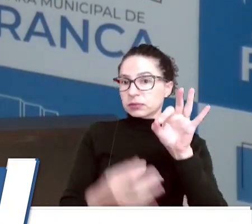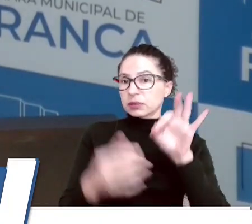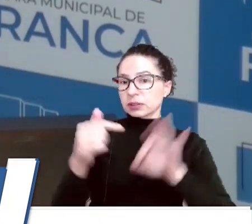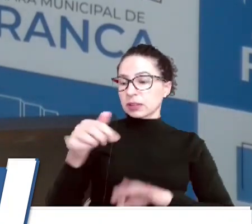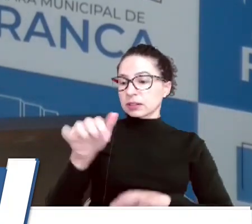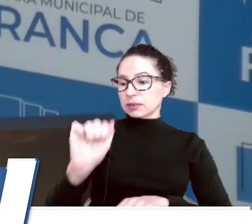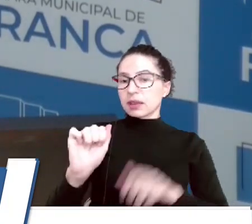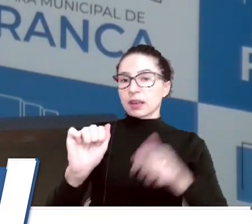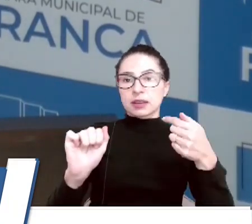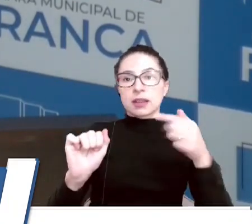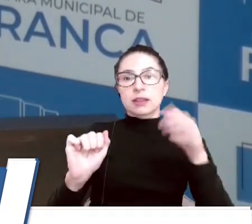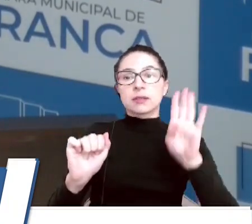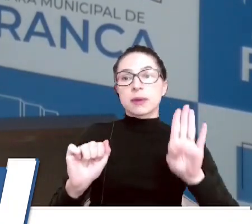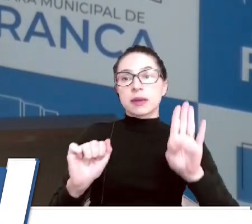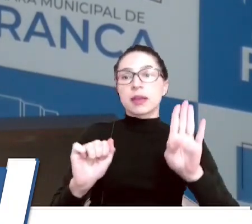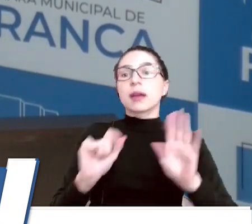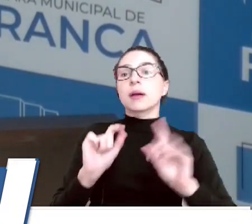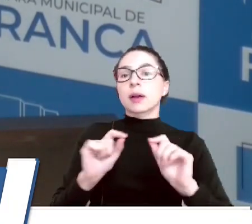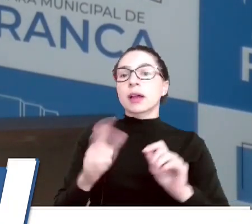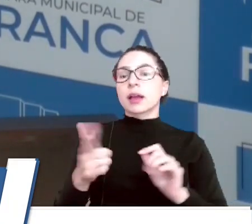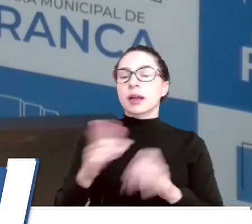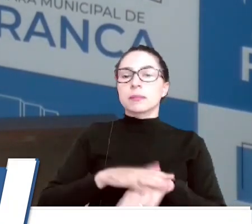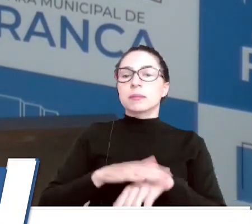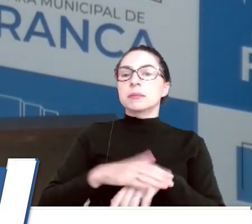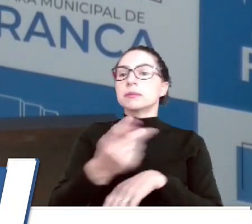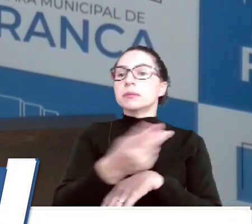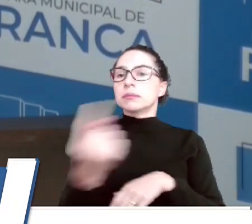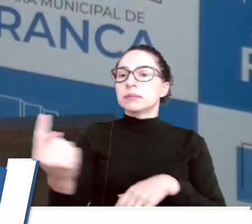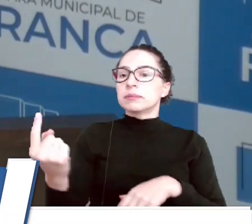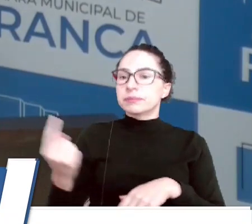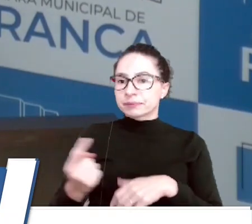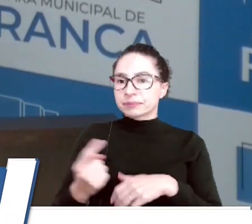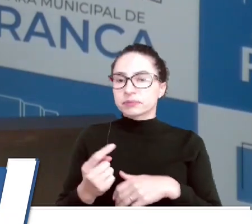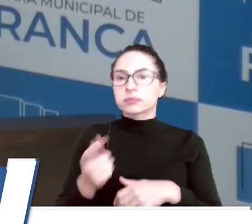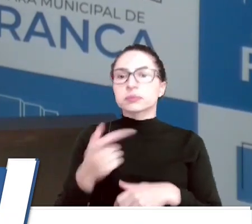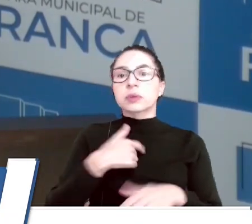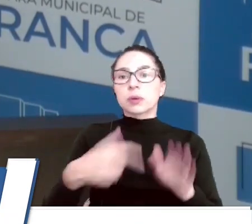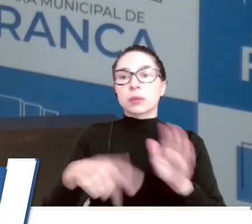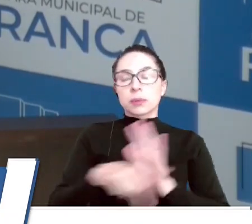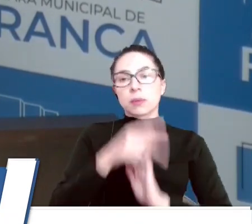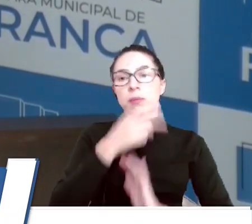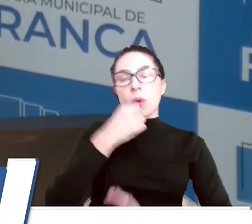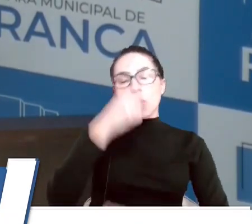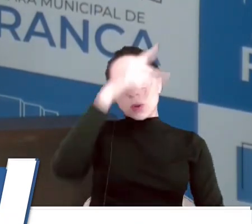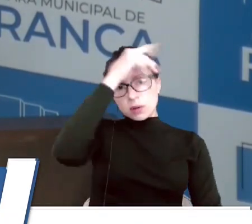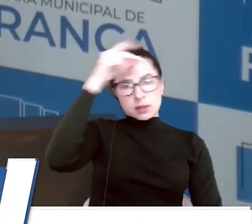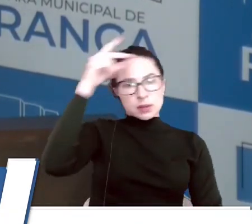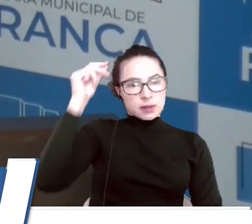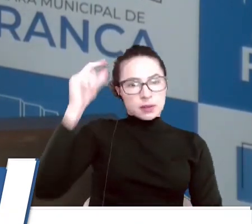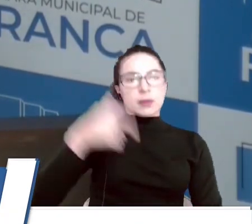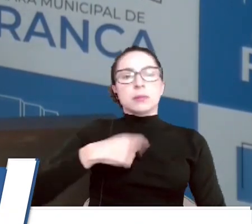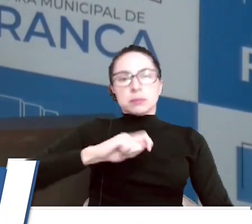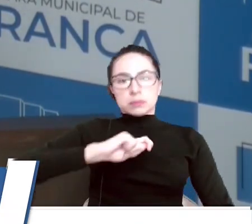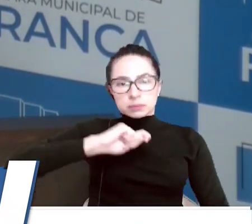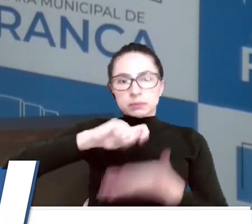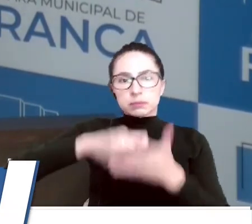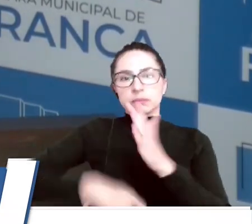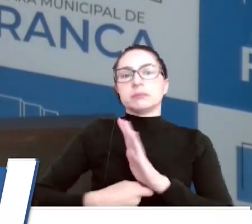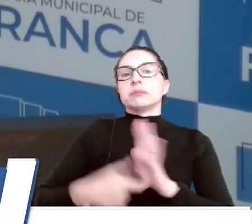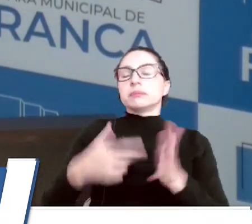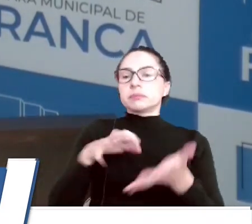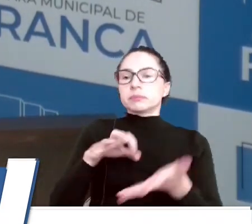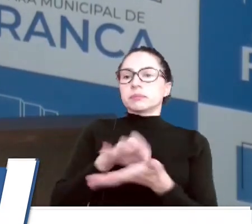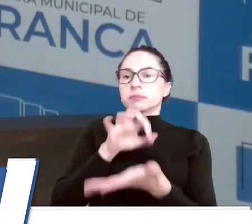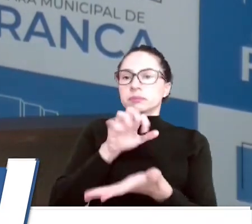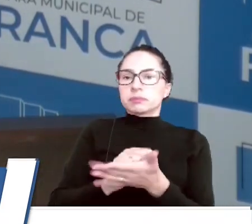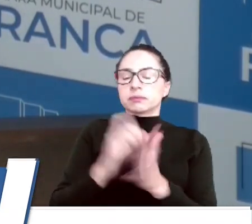7B, que está na mão de vocês. O nosso prefeito assinou e aderiu a um